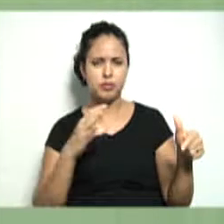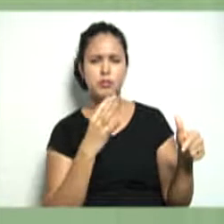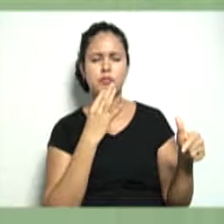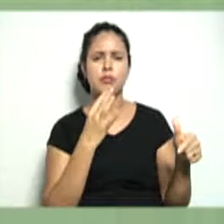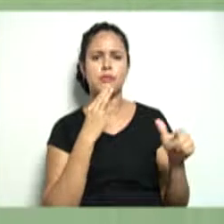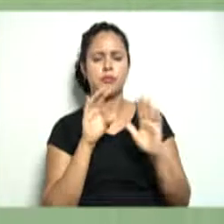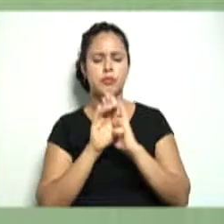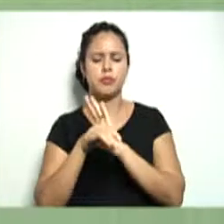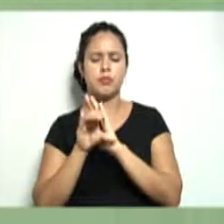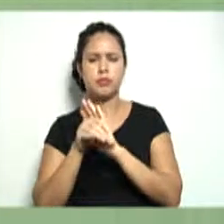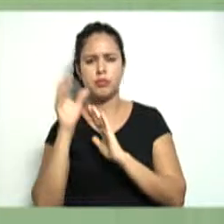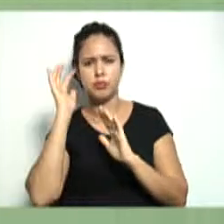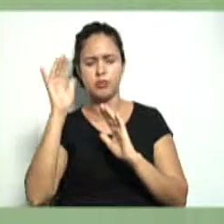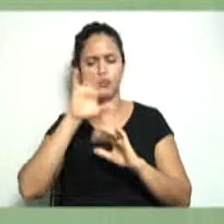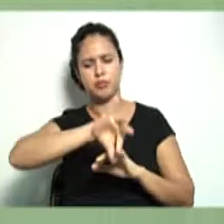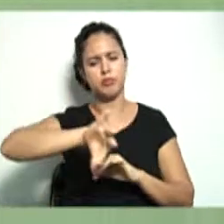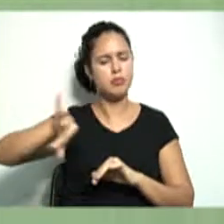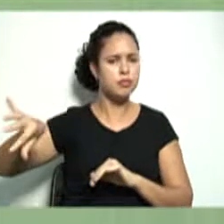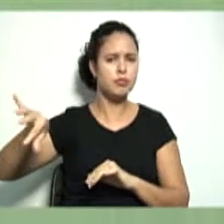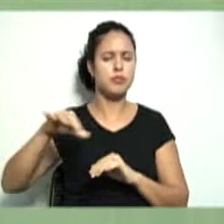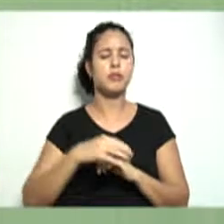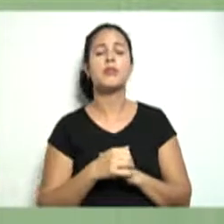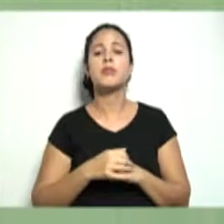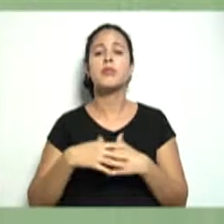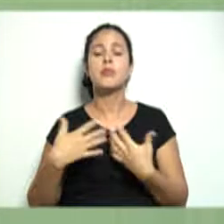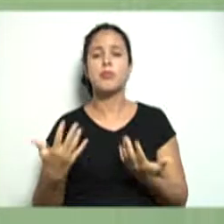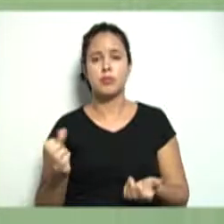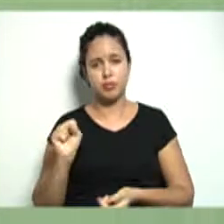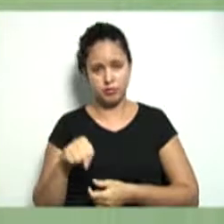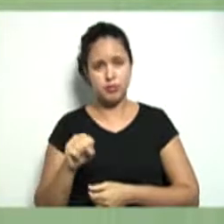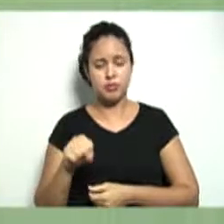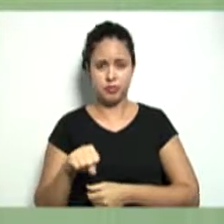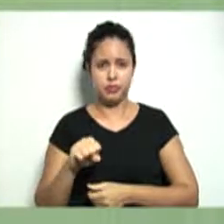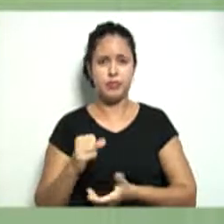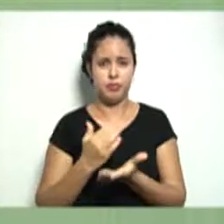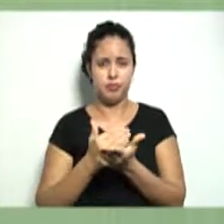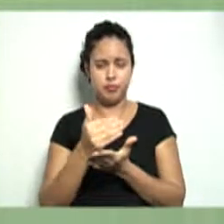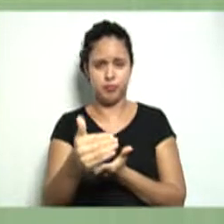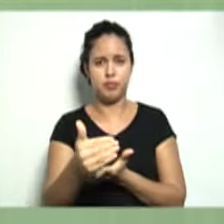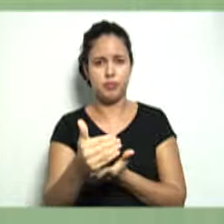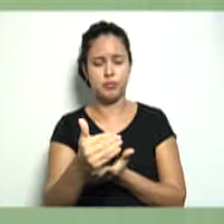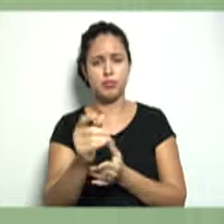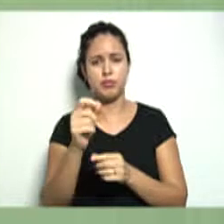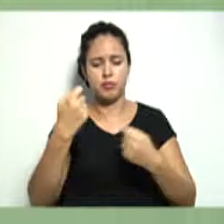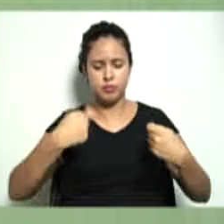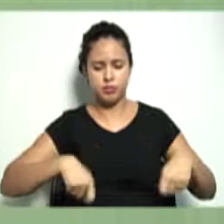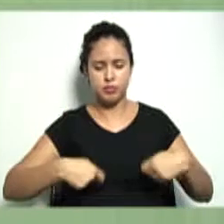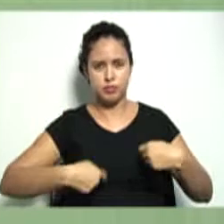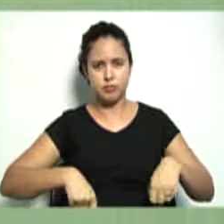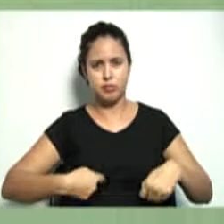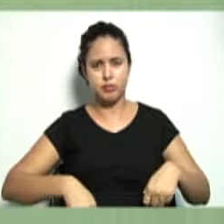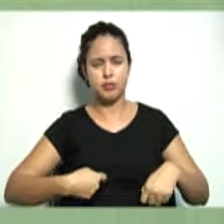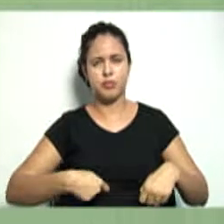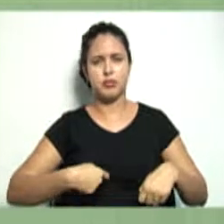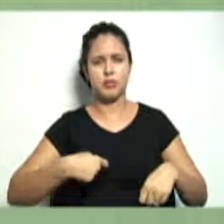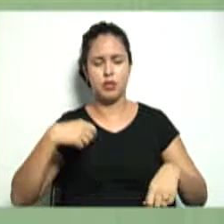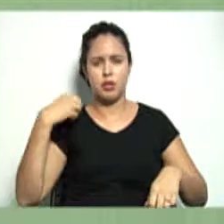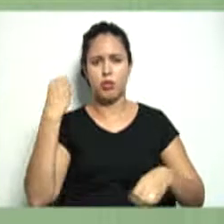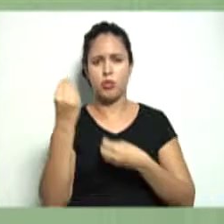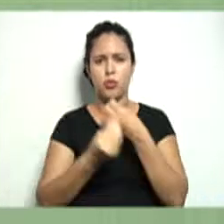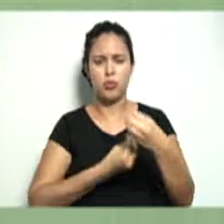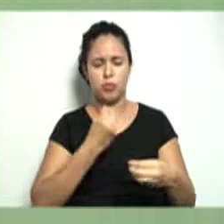teóricos. E isto mesmo. Foi a partir dessa necessidade do modo de